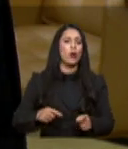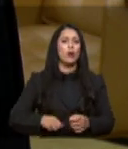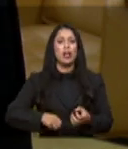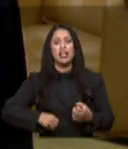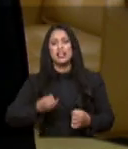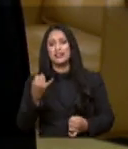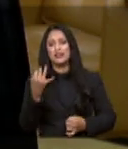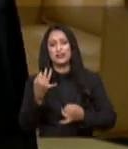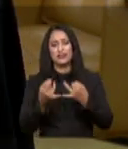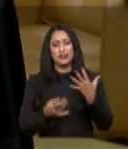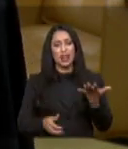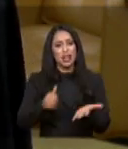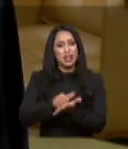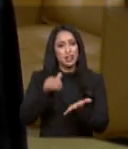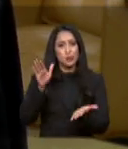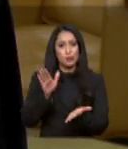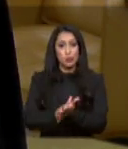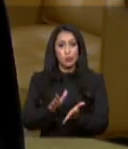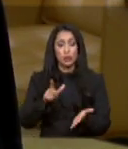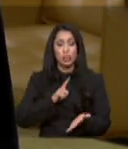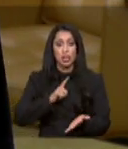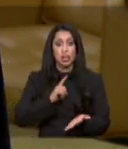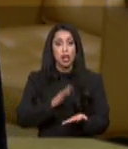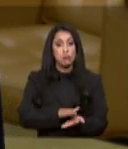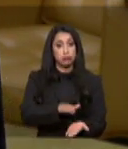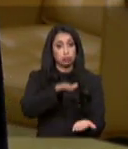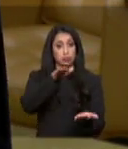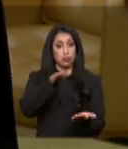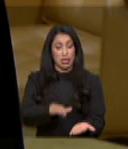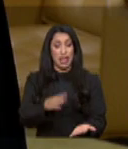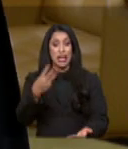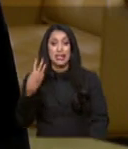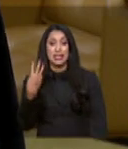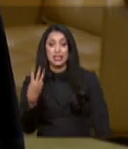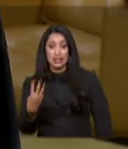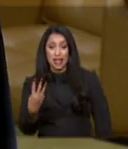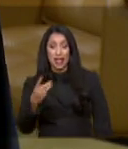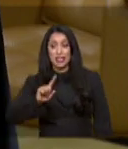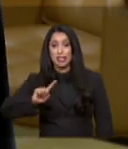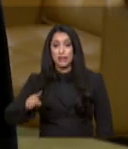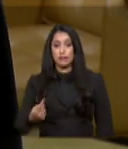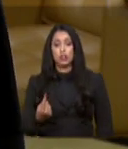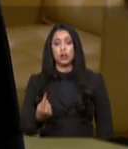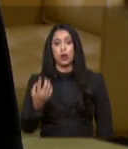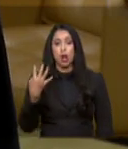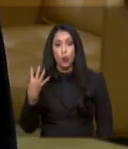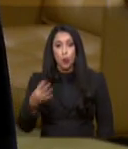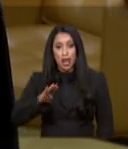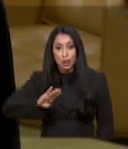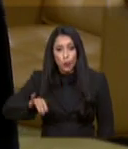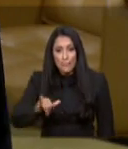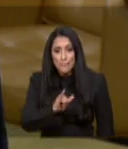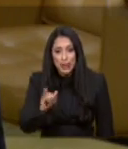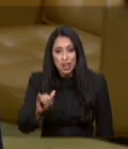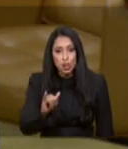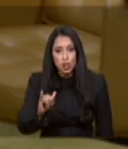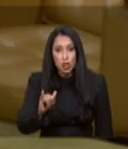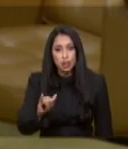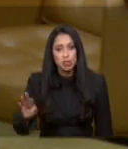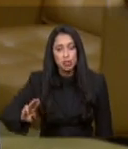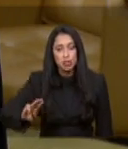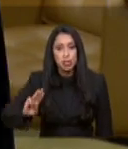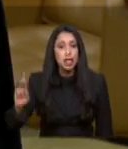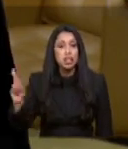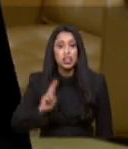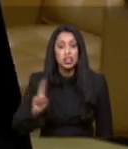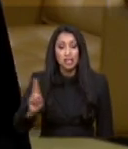termos de infração, que geraram um montante aproximado de 3,4 bilhões de reais somente